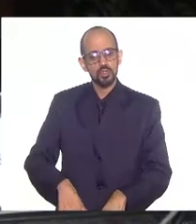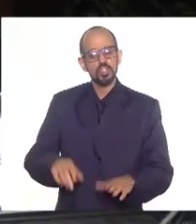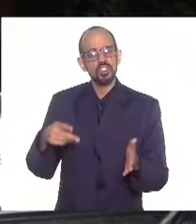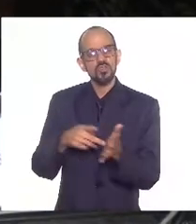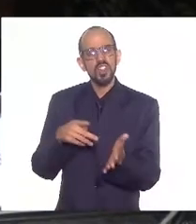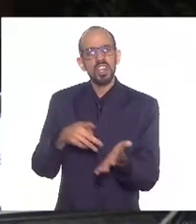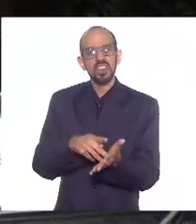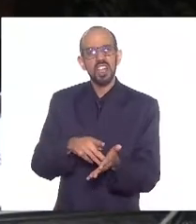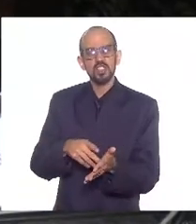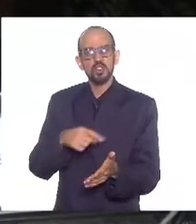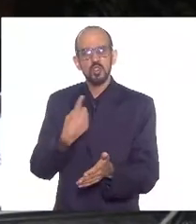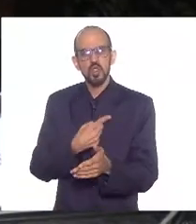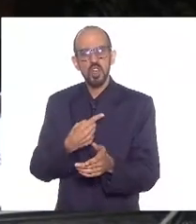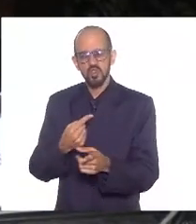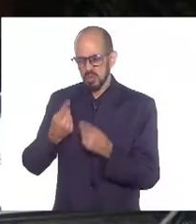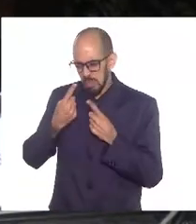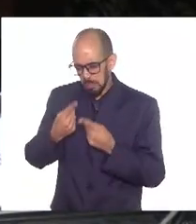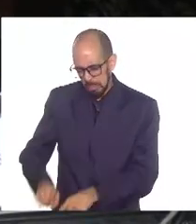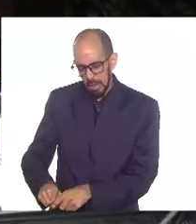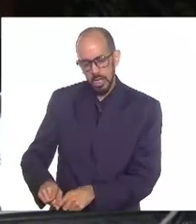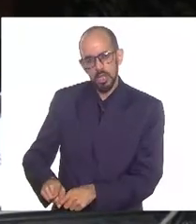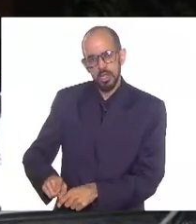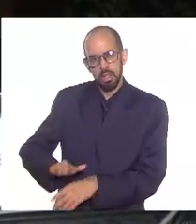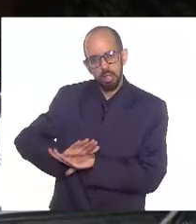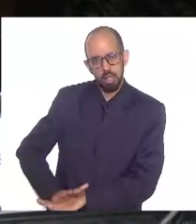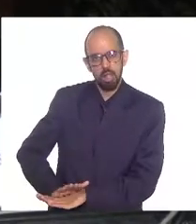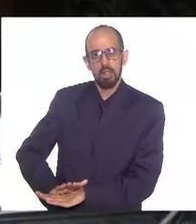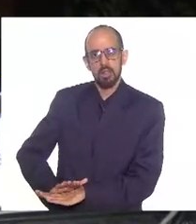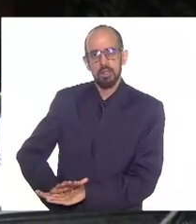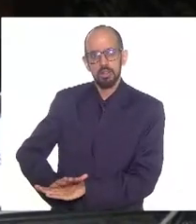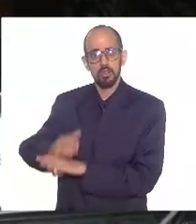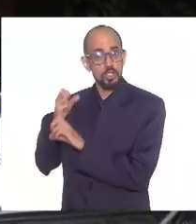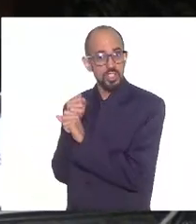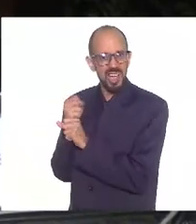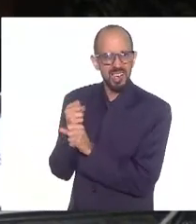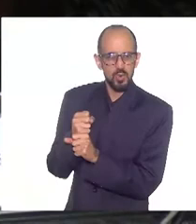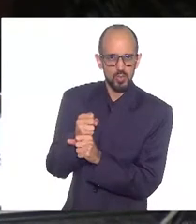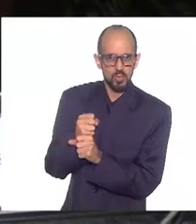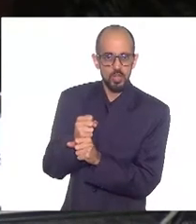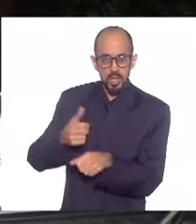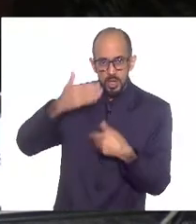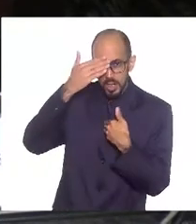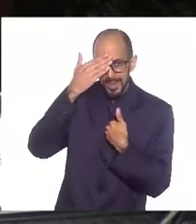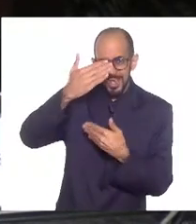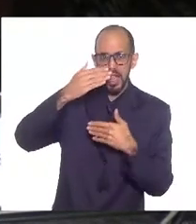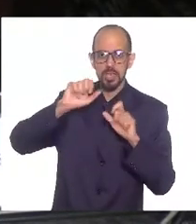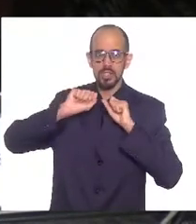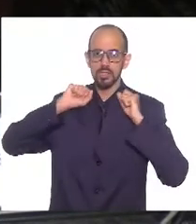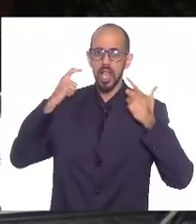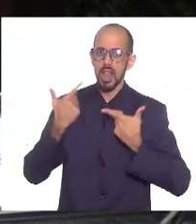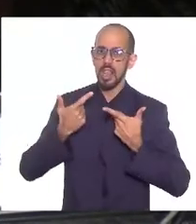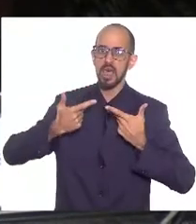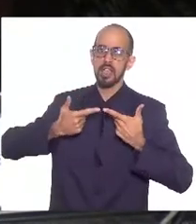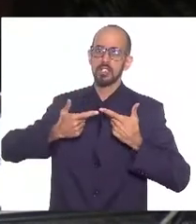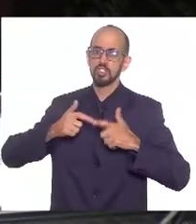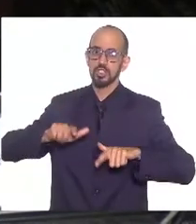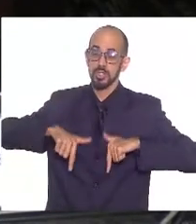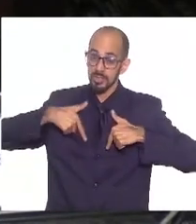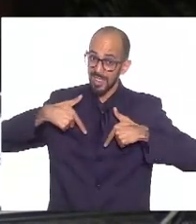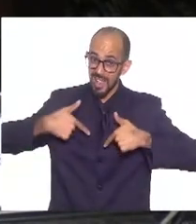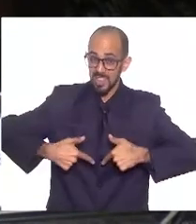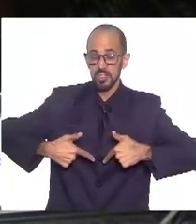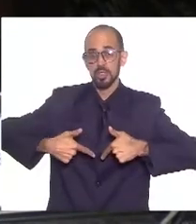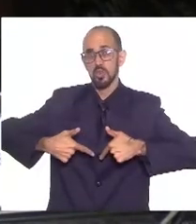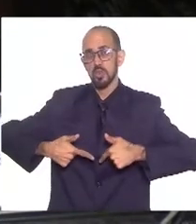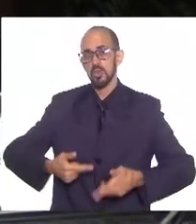garfado nos últimos anos. E graças hoje a essa ação da Assembleia Legislativa e a ação de